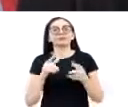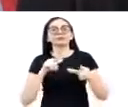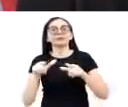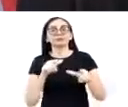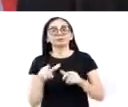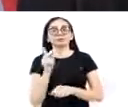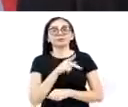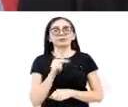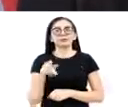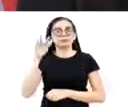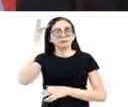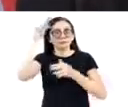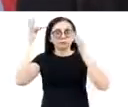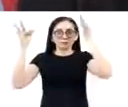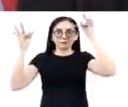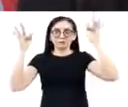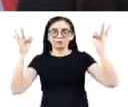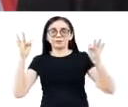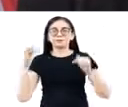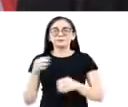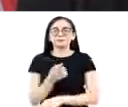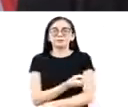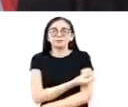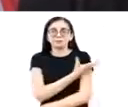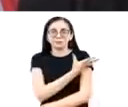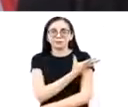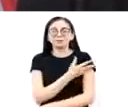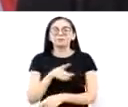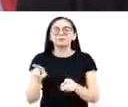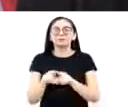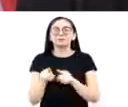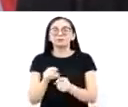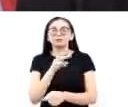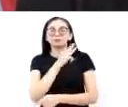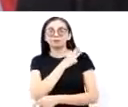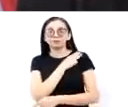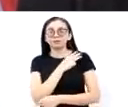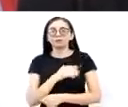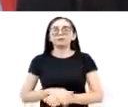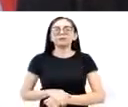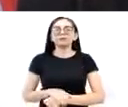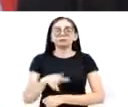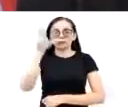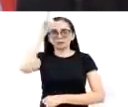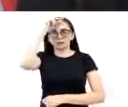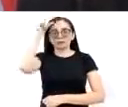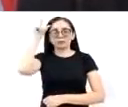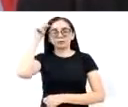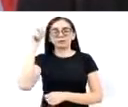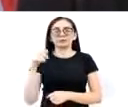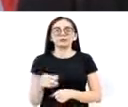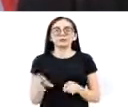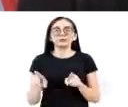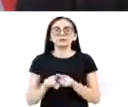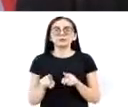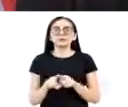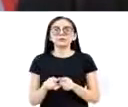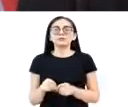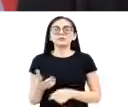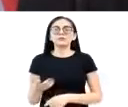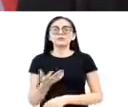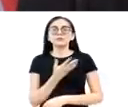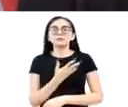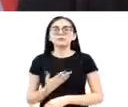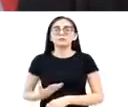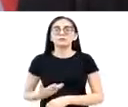Maranhão, atuou como professora de filosofia das escolas de ensino fundamental e médio das redes municipal e estadual do